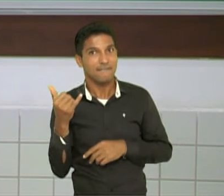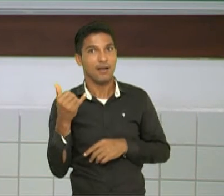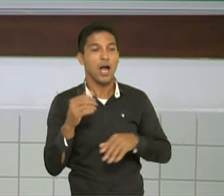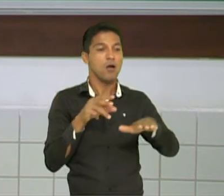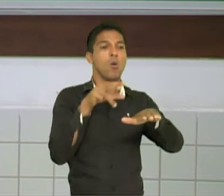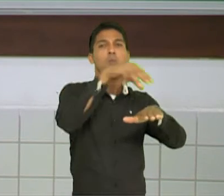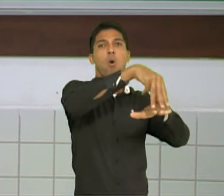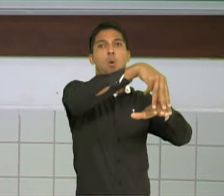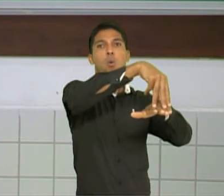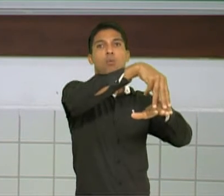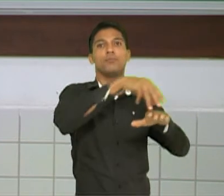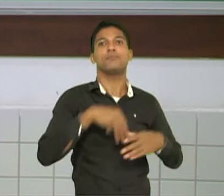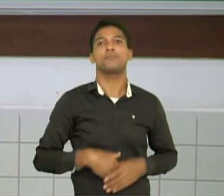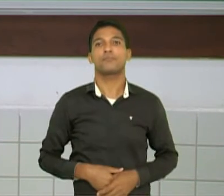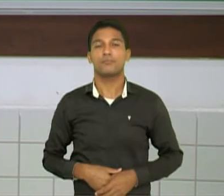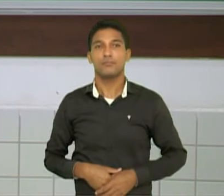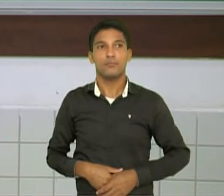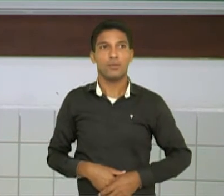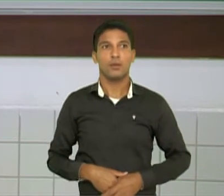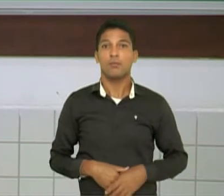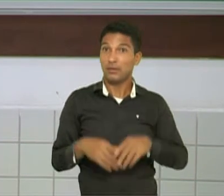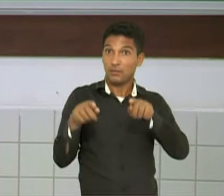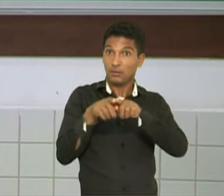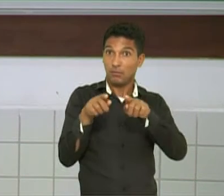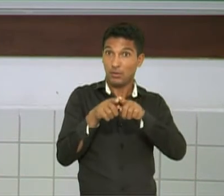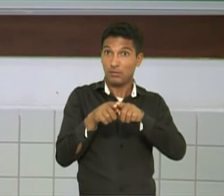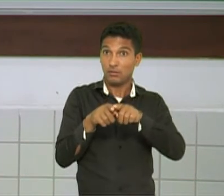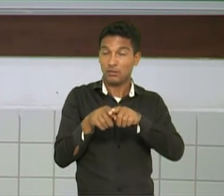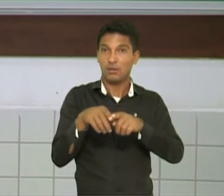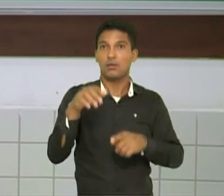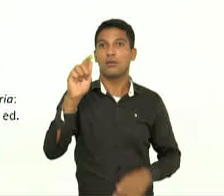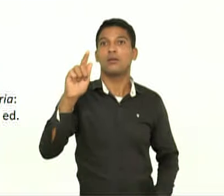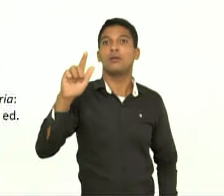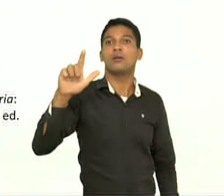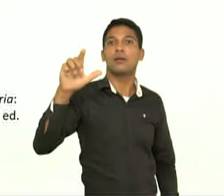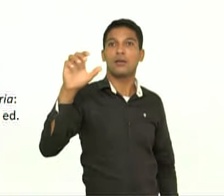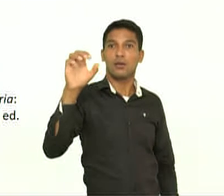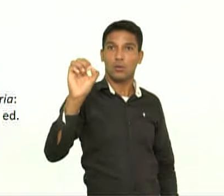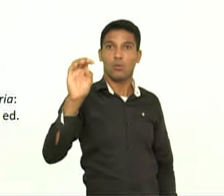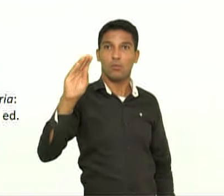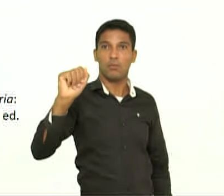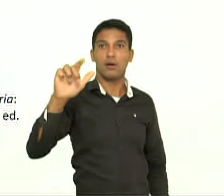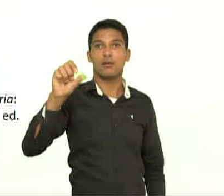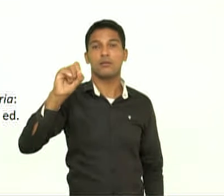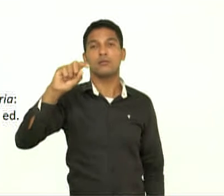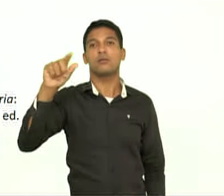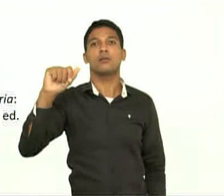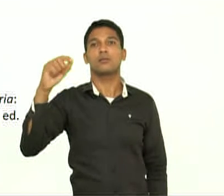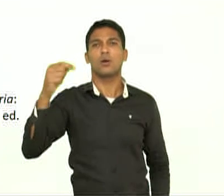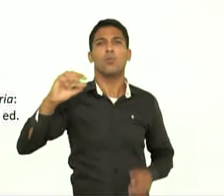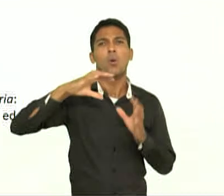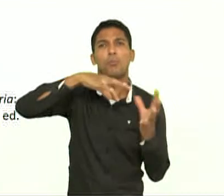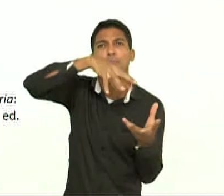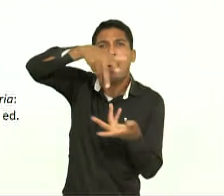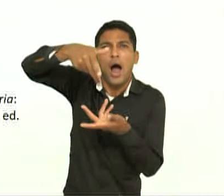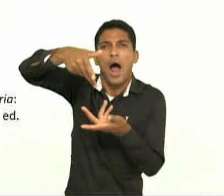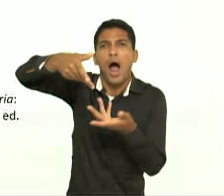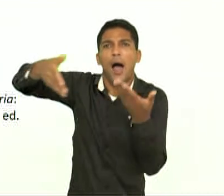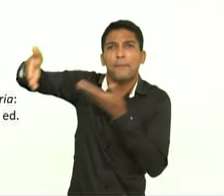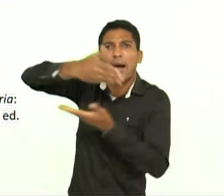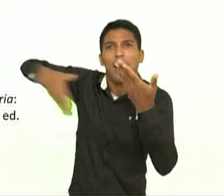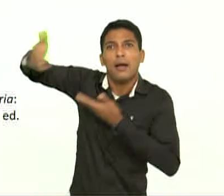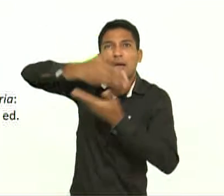essa globalização mexe numa outra área. E o desemprego? Tá aí, ó. Nesse mundo mais